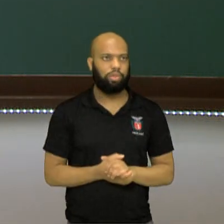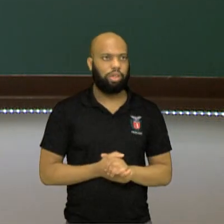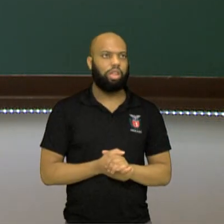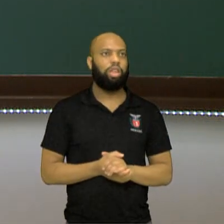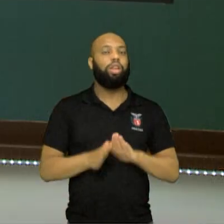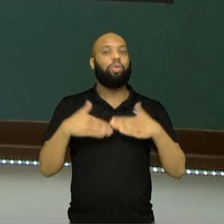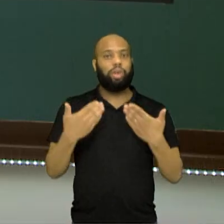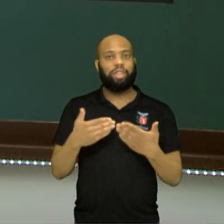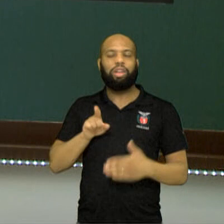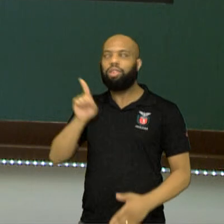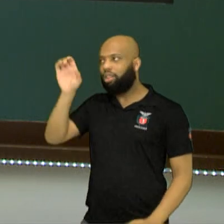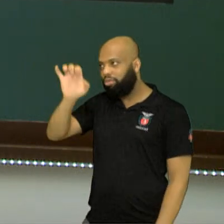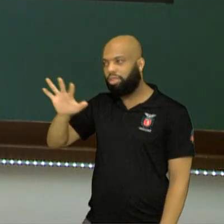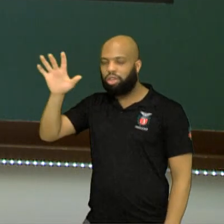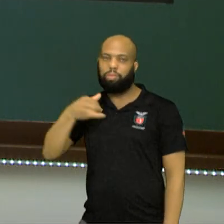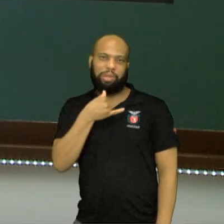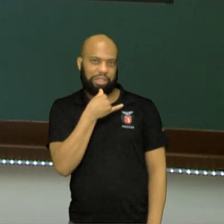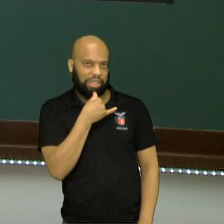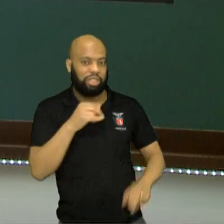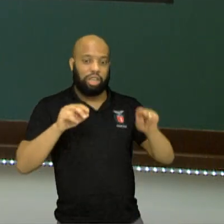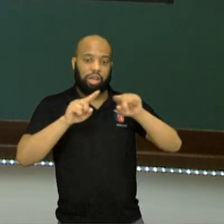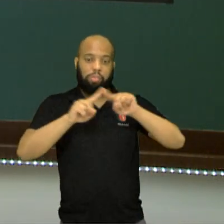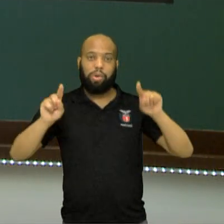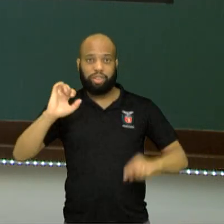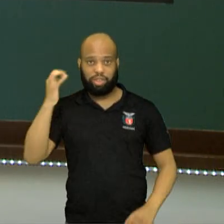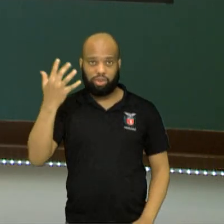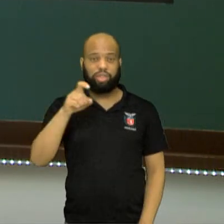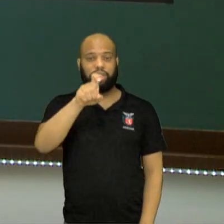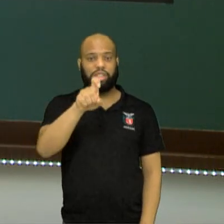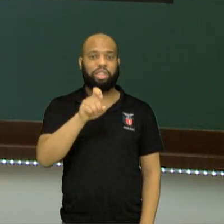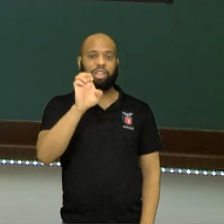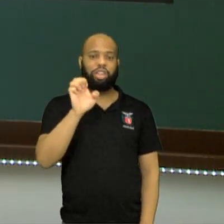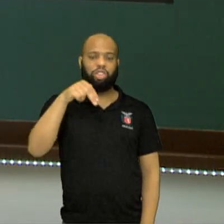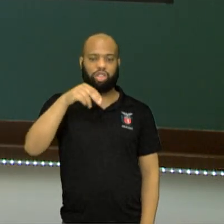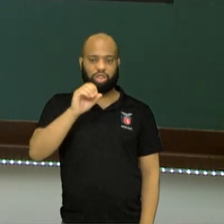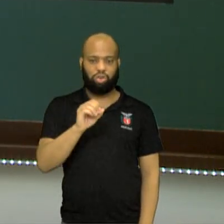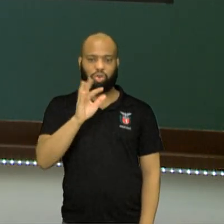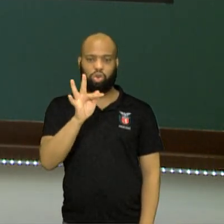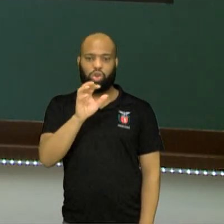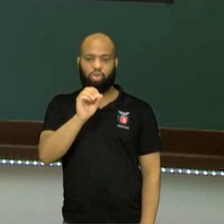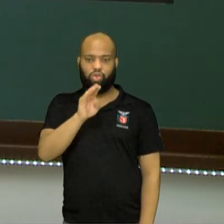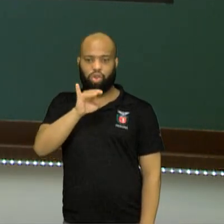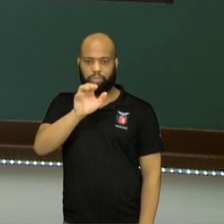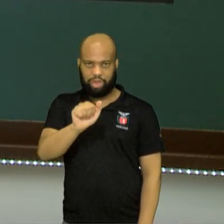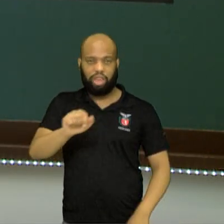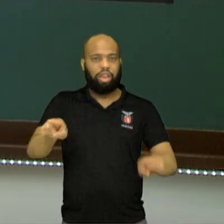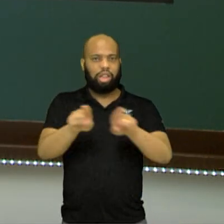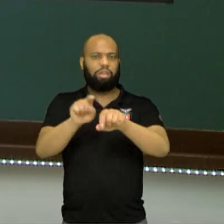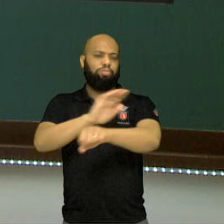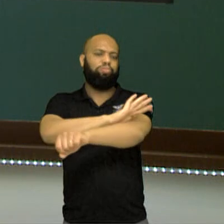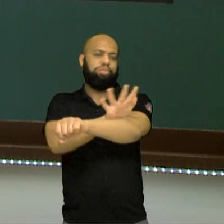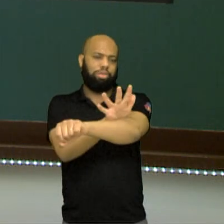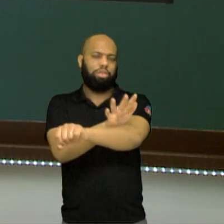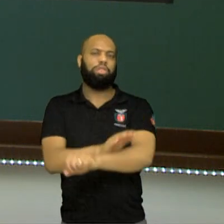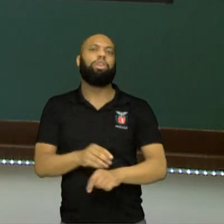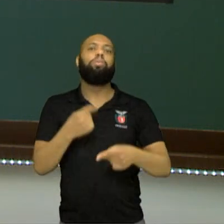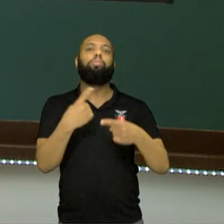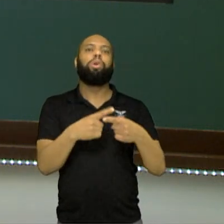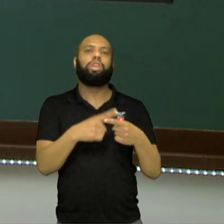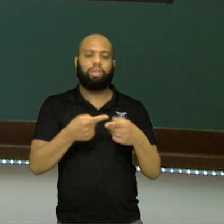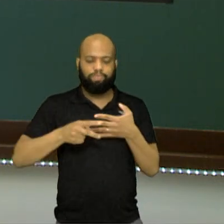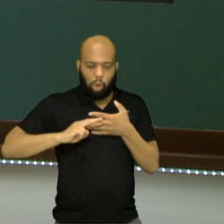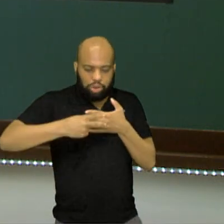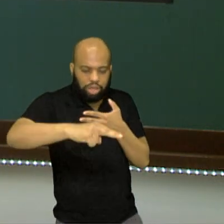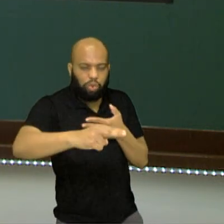Na Europa, infelizmente, acontecem casos de xenofobia e racismo, e isso é consequência